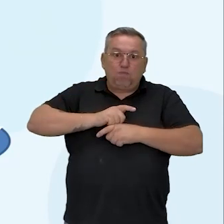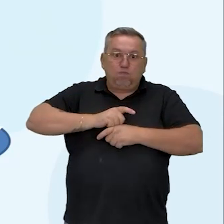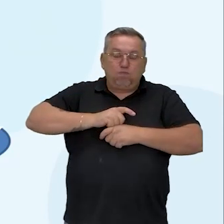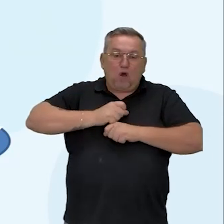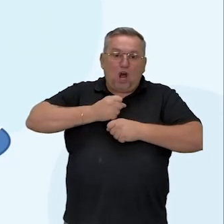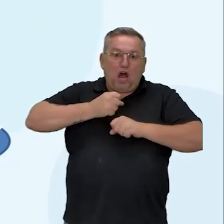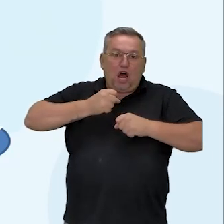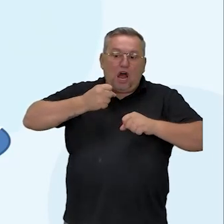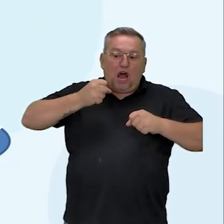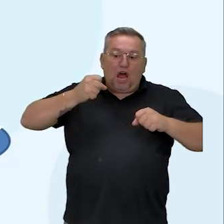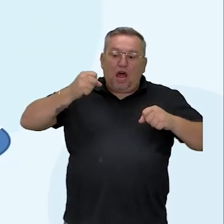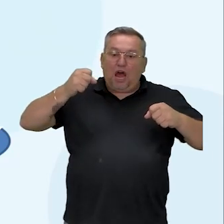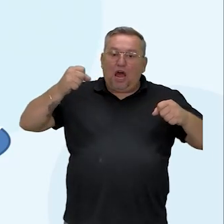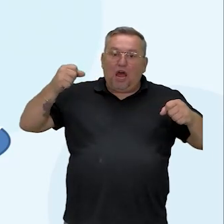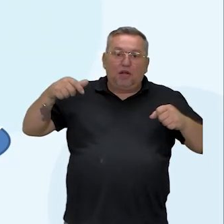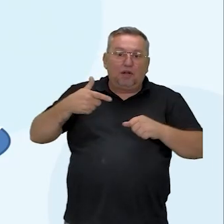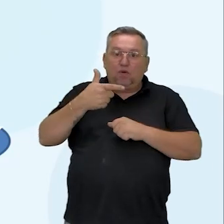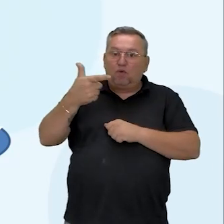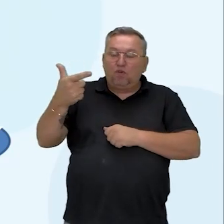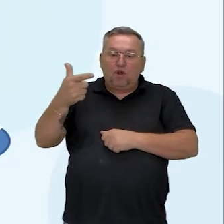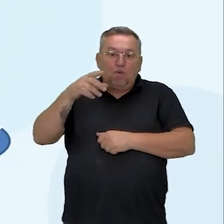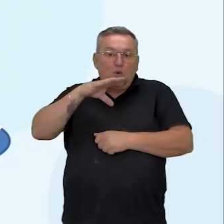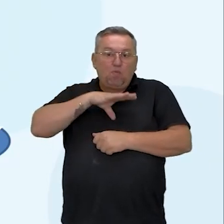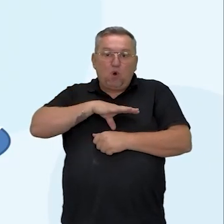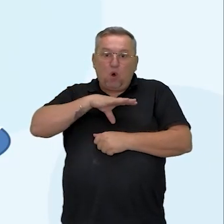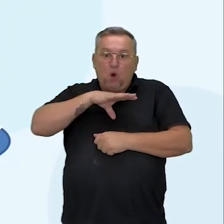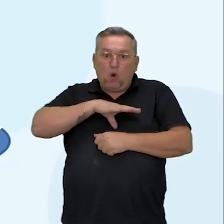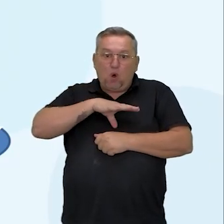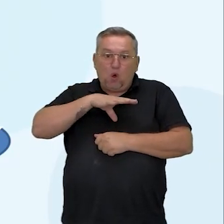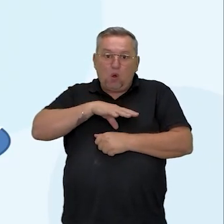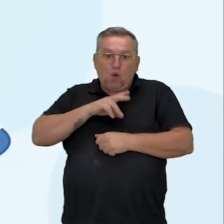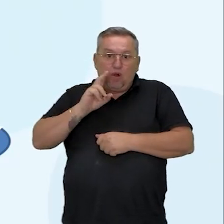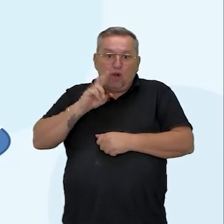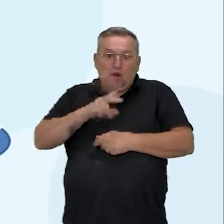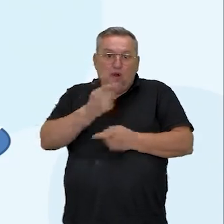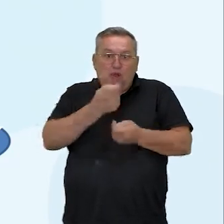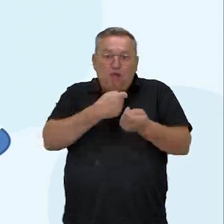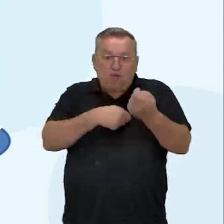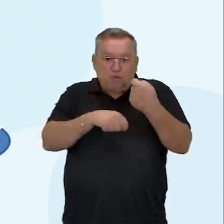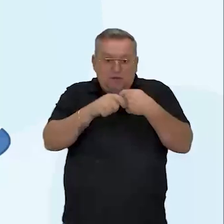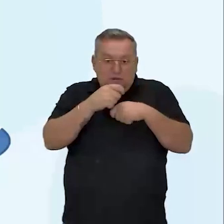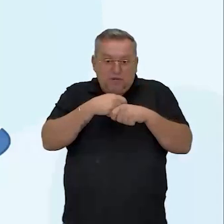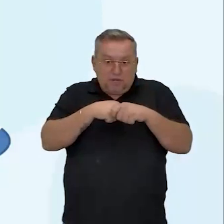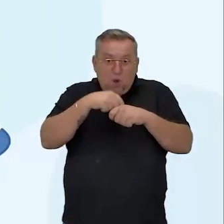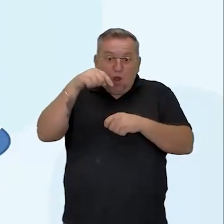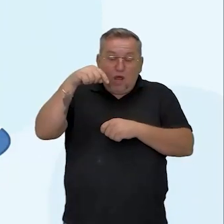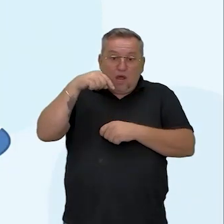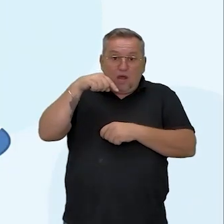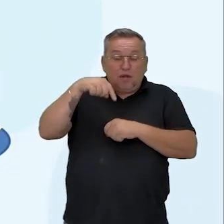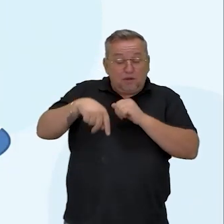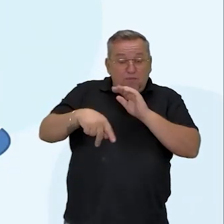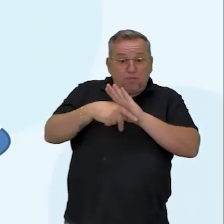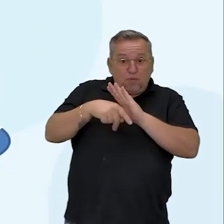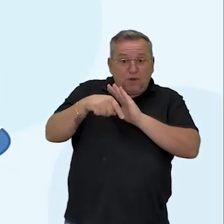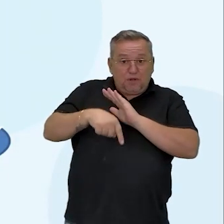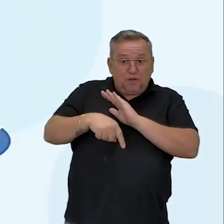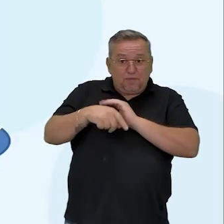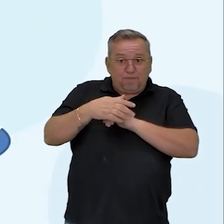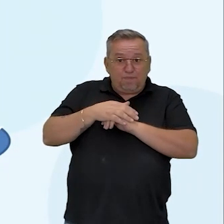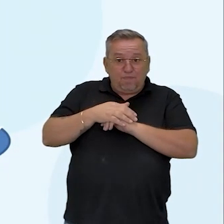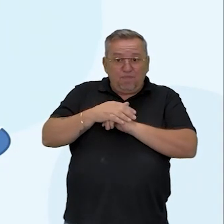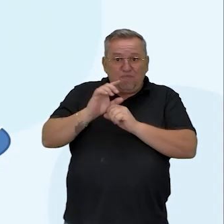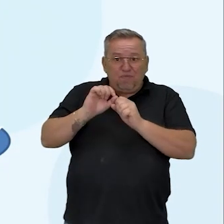Não tinha como Portugal centralizar a administração da colônia. E a questão é que aquilo